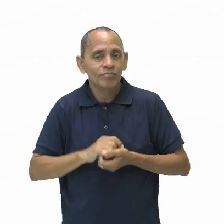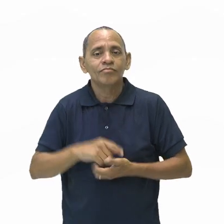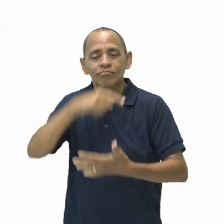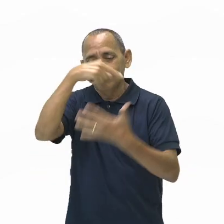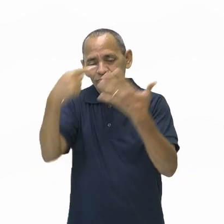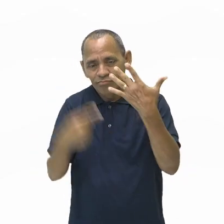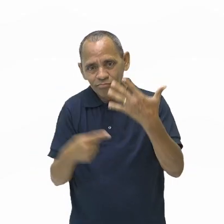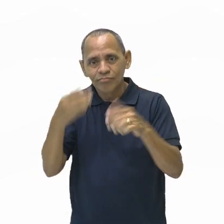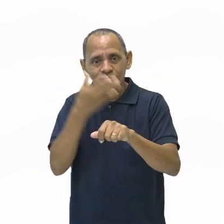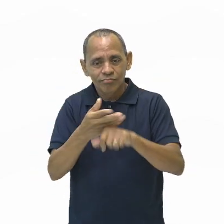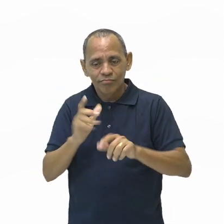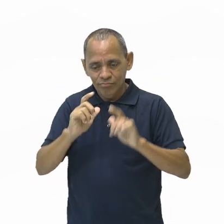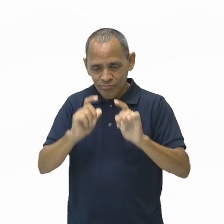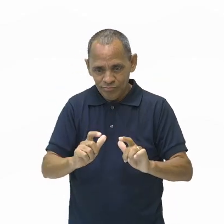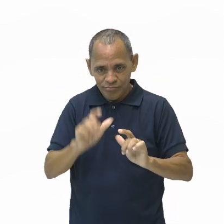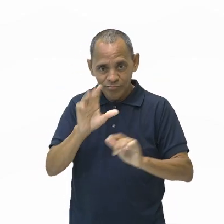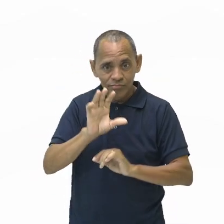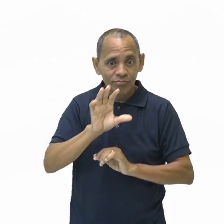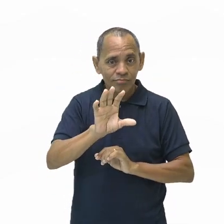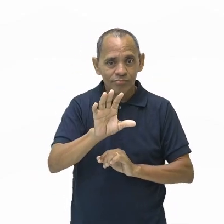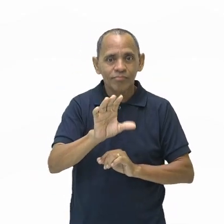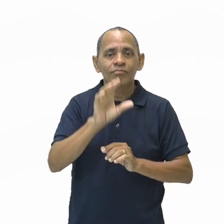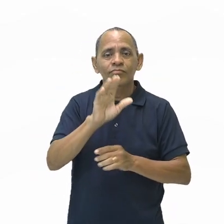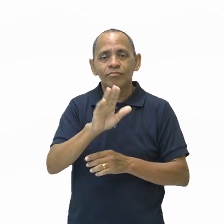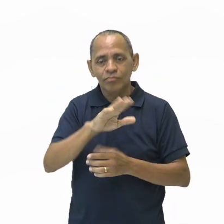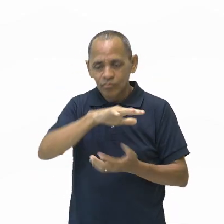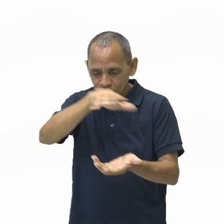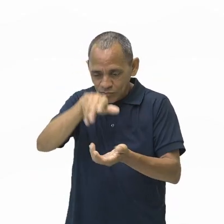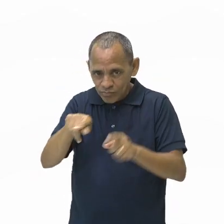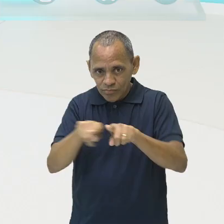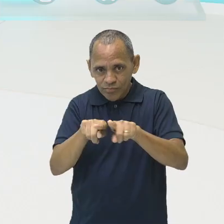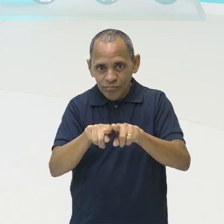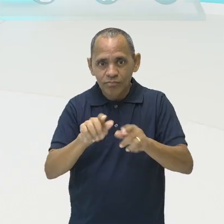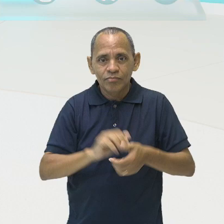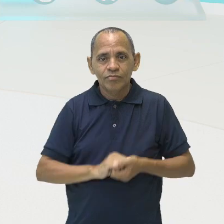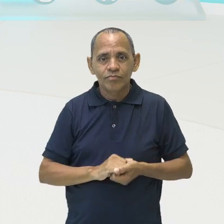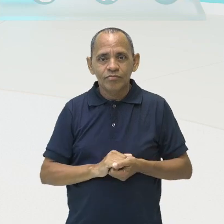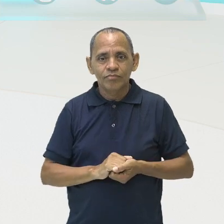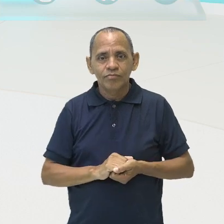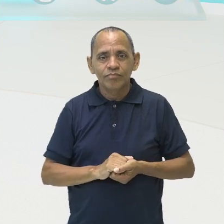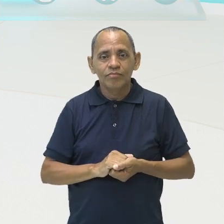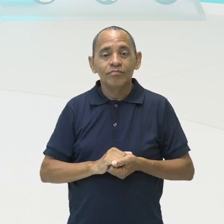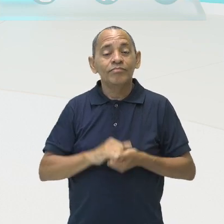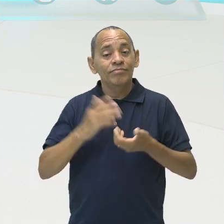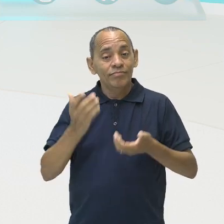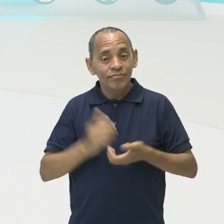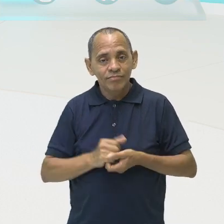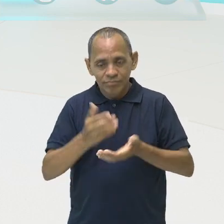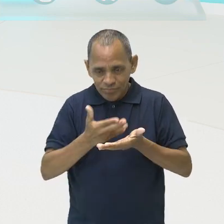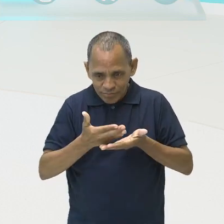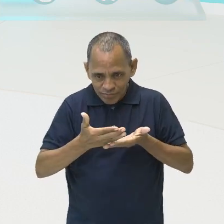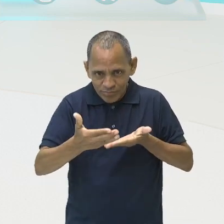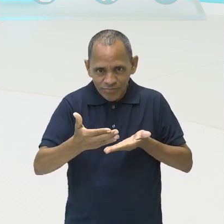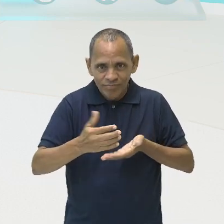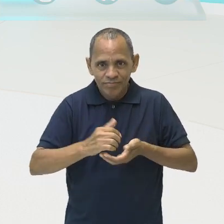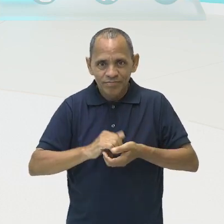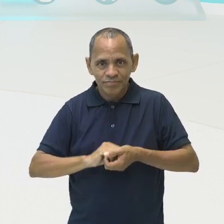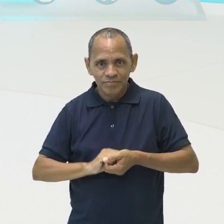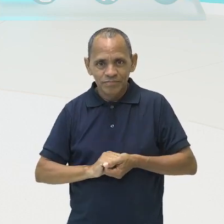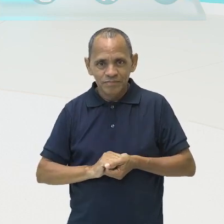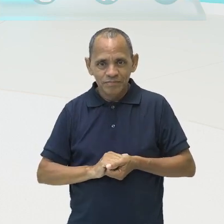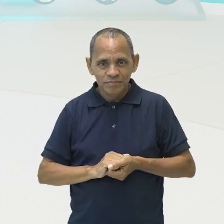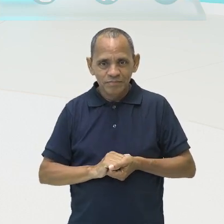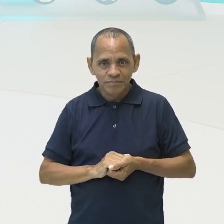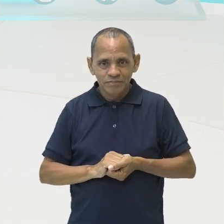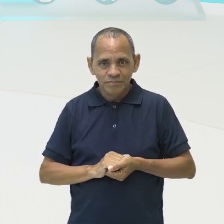especificidades locais, regionais e globais. Muito bem, então vamos para a nossa aula.